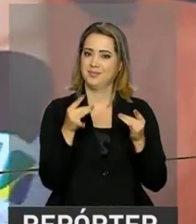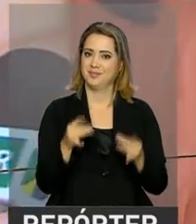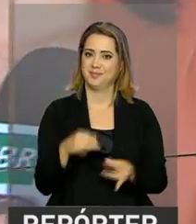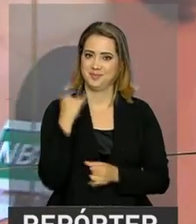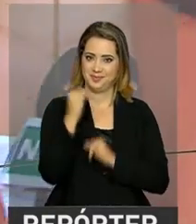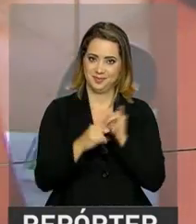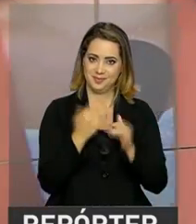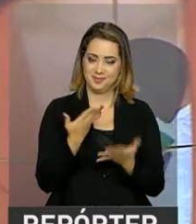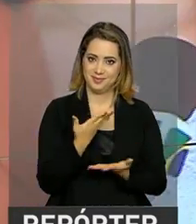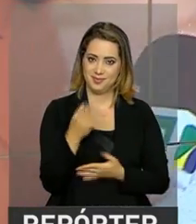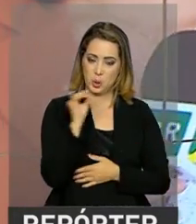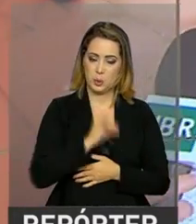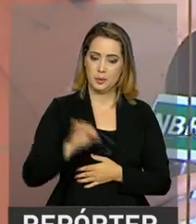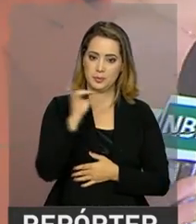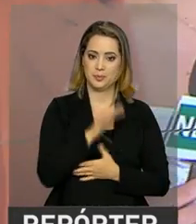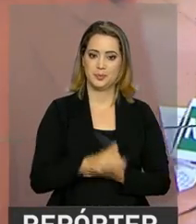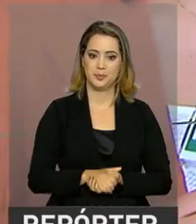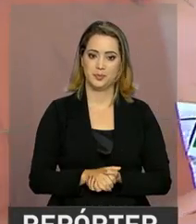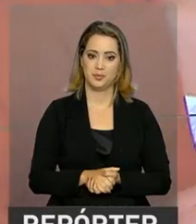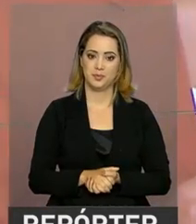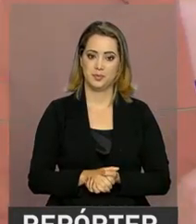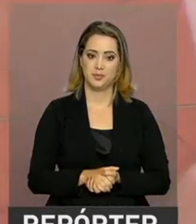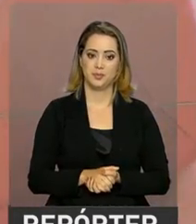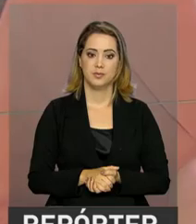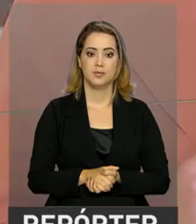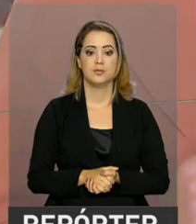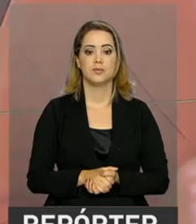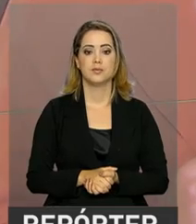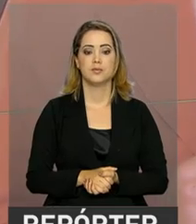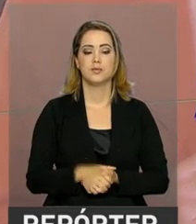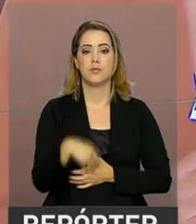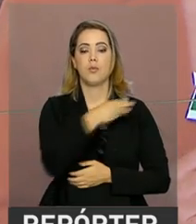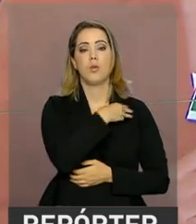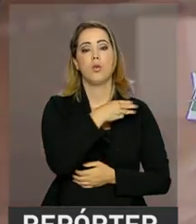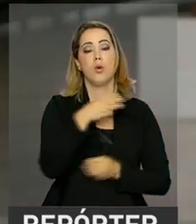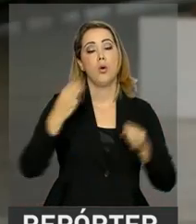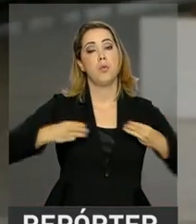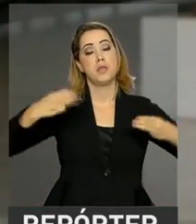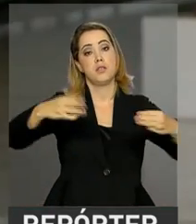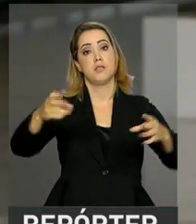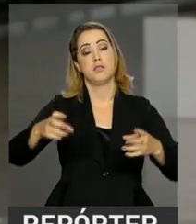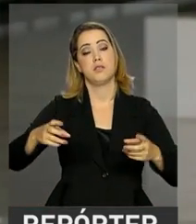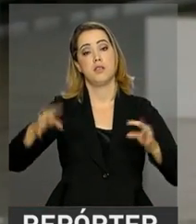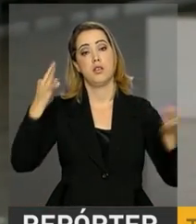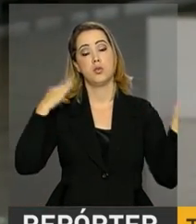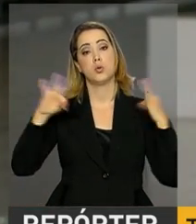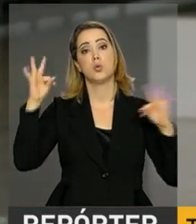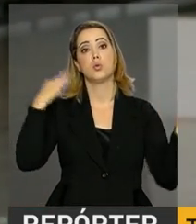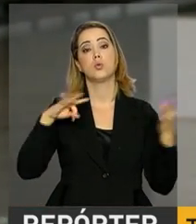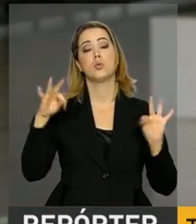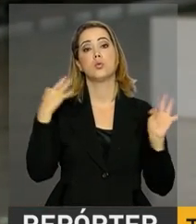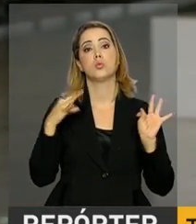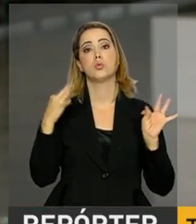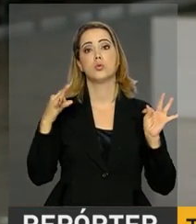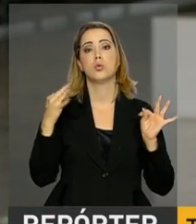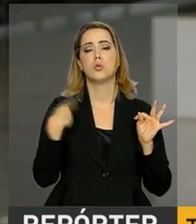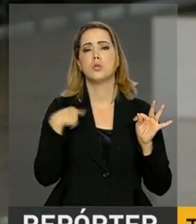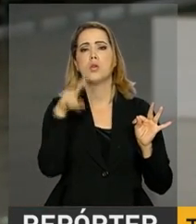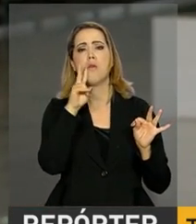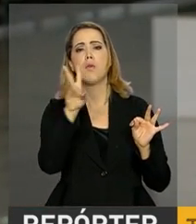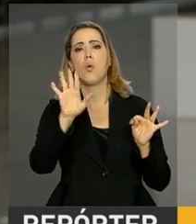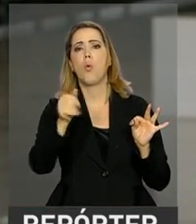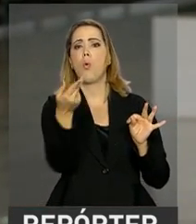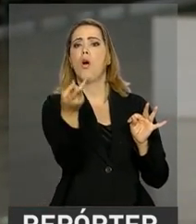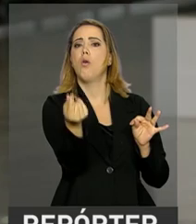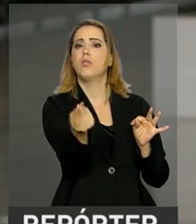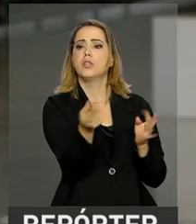gente. Oi, Thaisa. Olá, Leandro. O Ministério do Turismo fez uma projeção do dinheiro que deve ser movimentado na